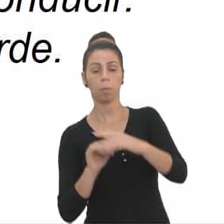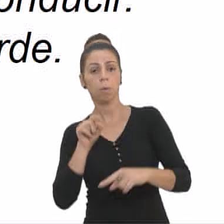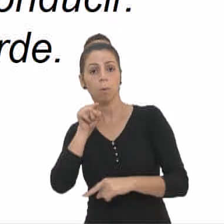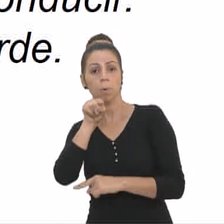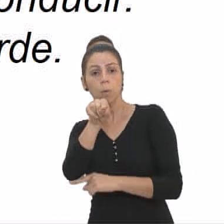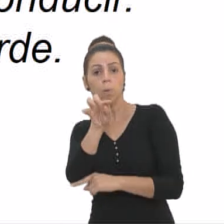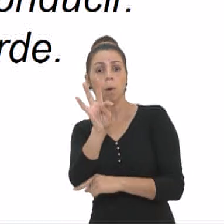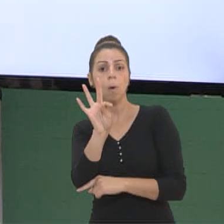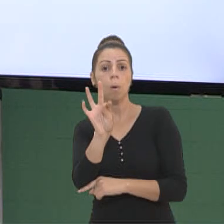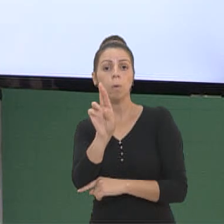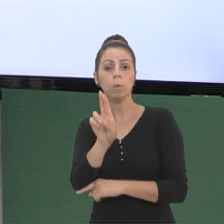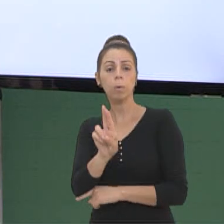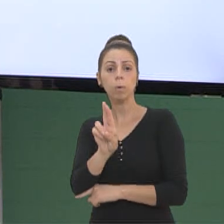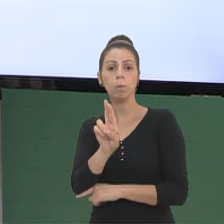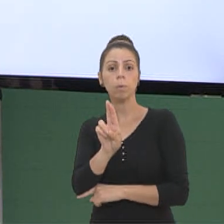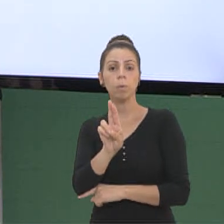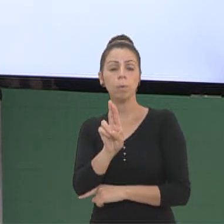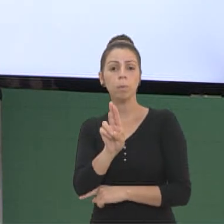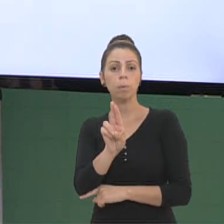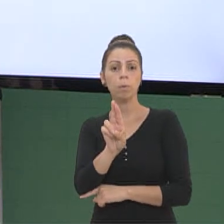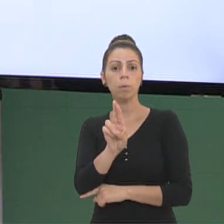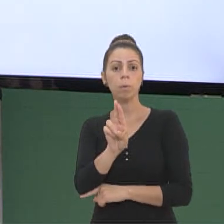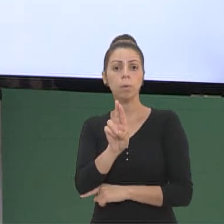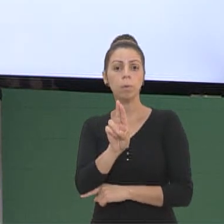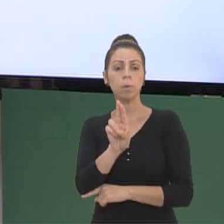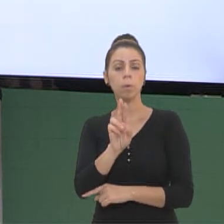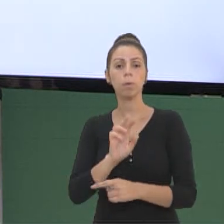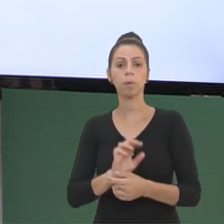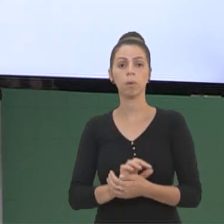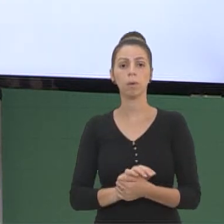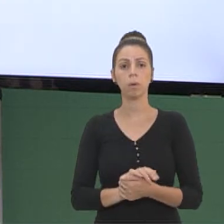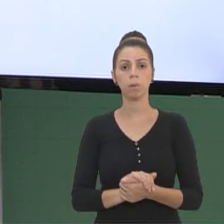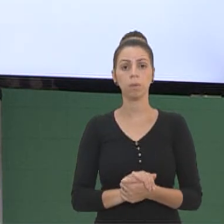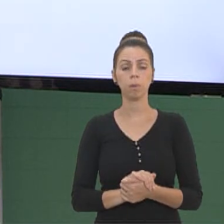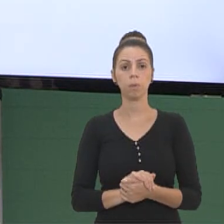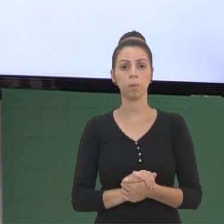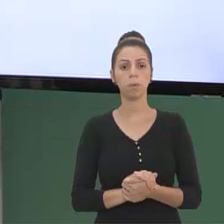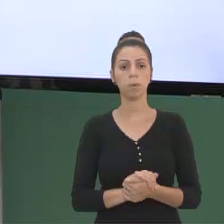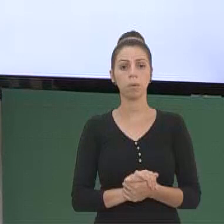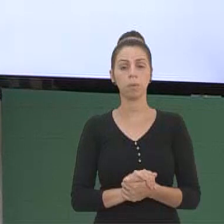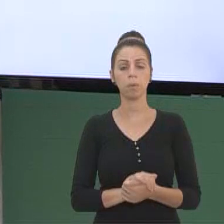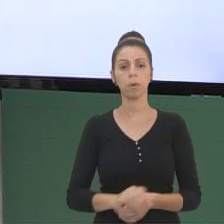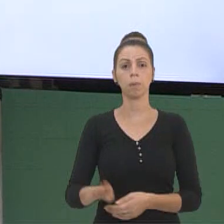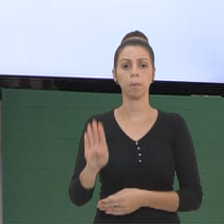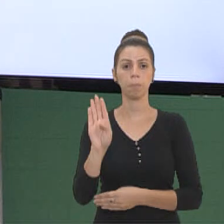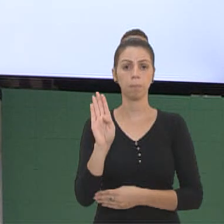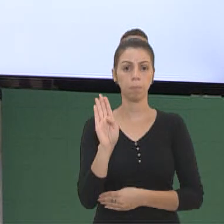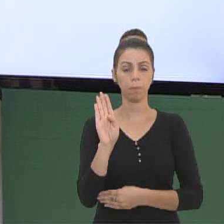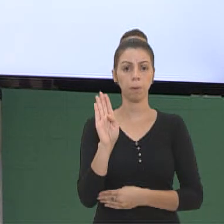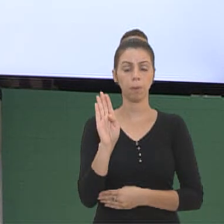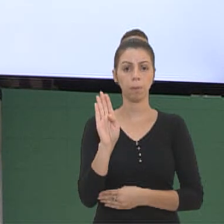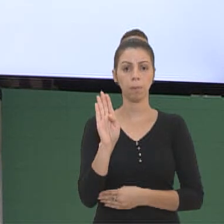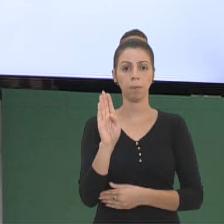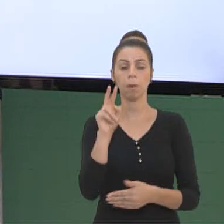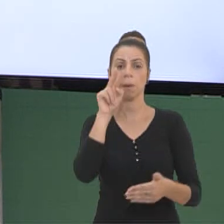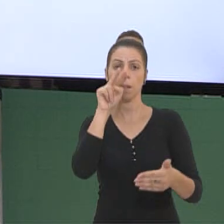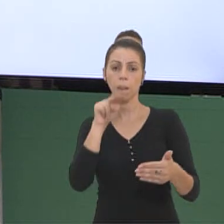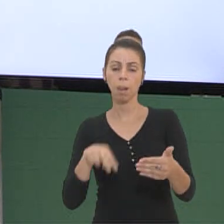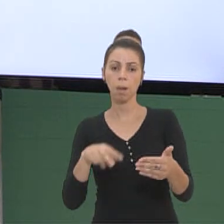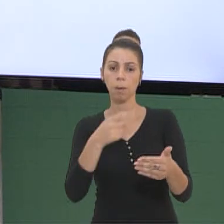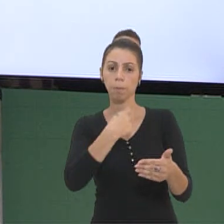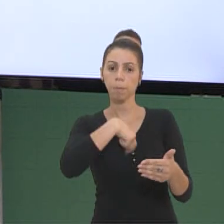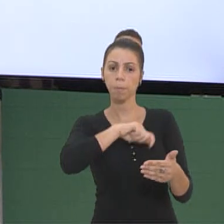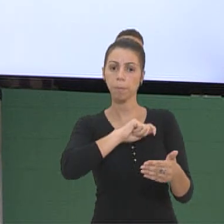no pises, e os te, no pise. Segundo, letra B, presidente,